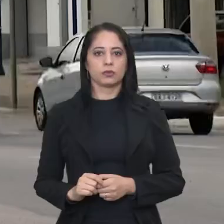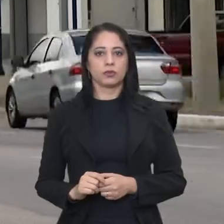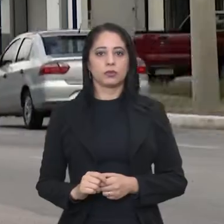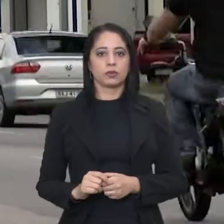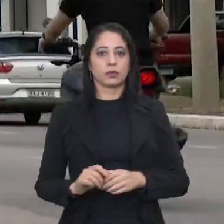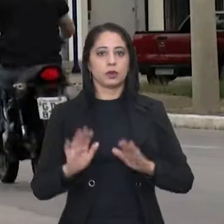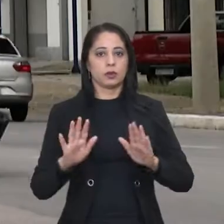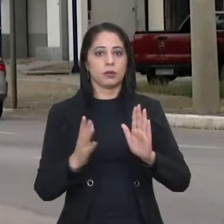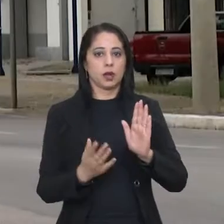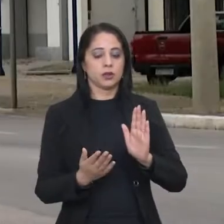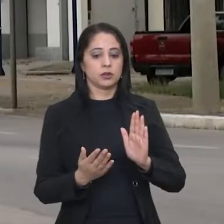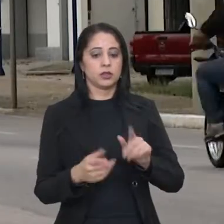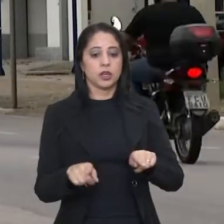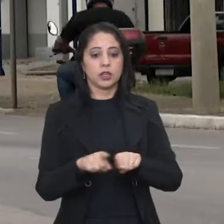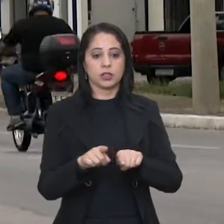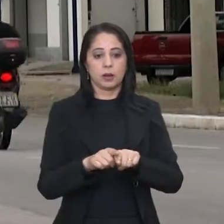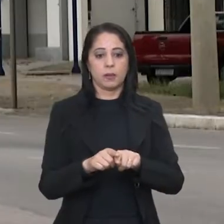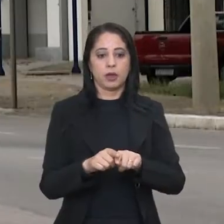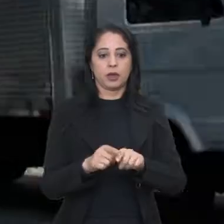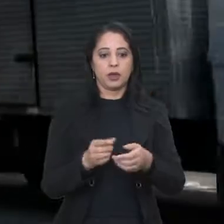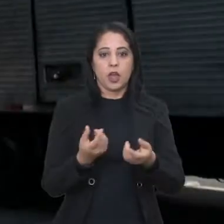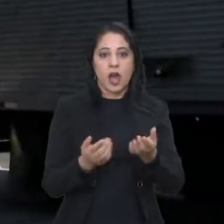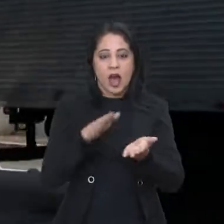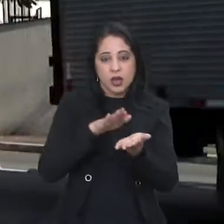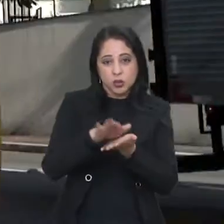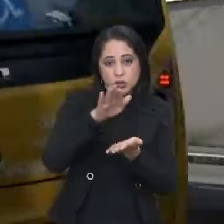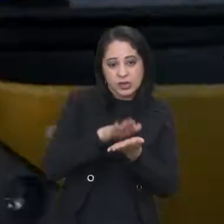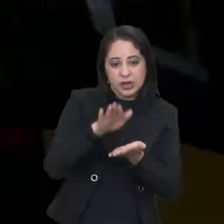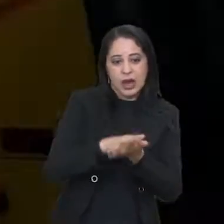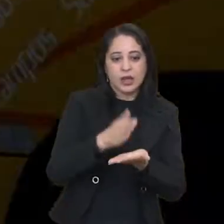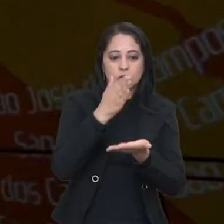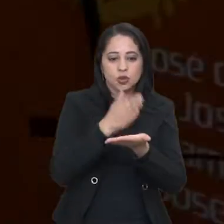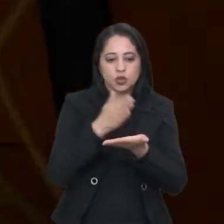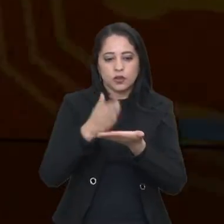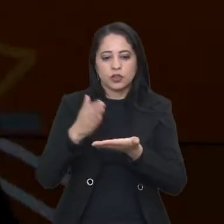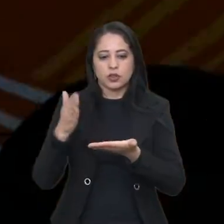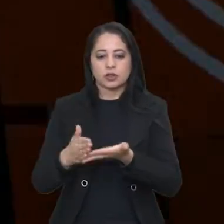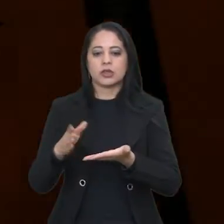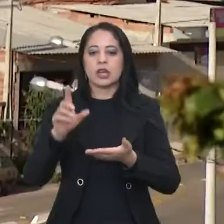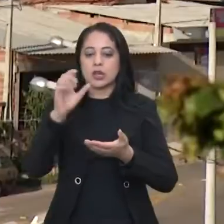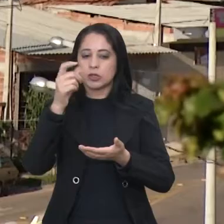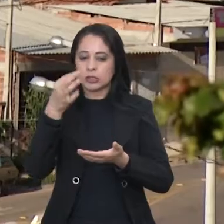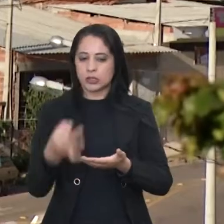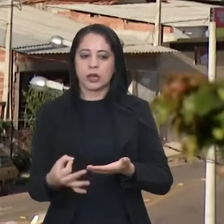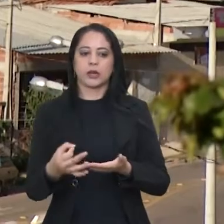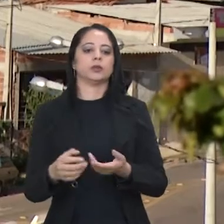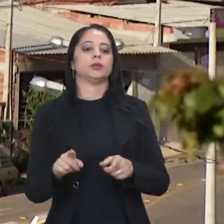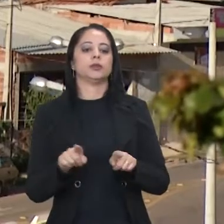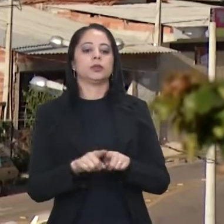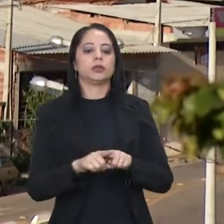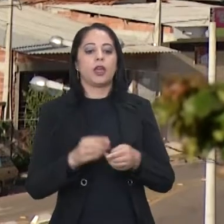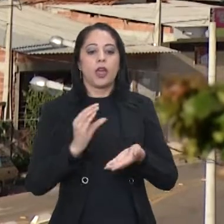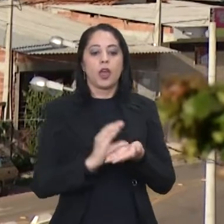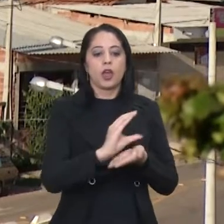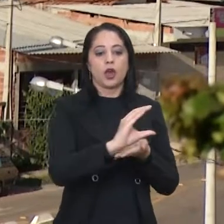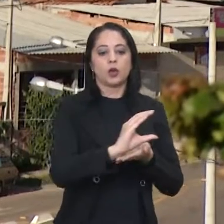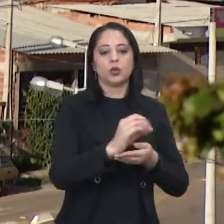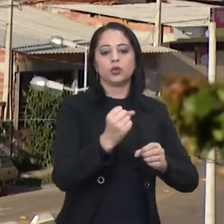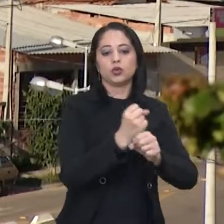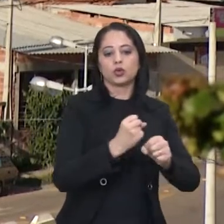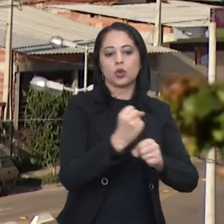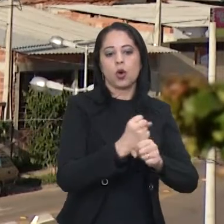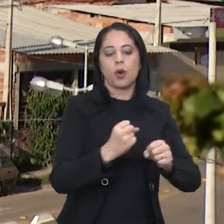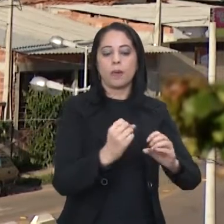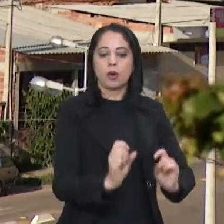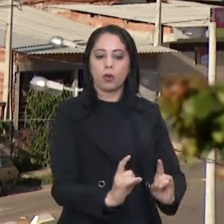reais. As projeções das despesas também estão divididas por ações específicas. A matéria destina verbas para